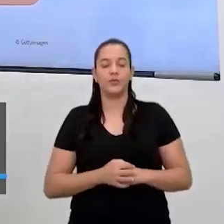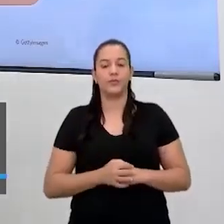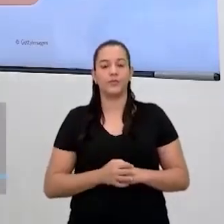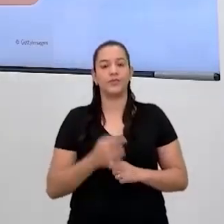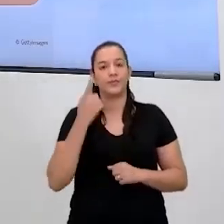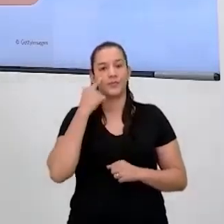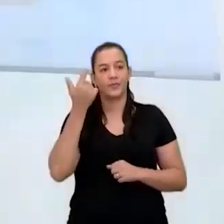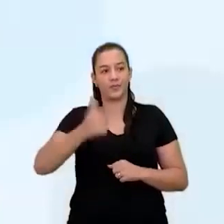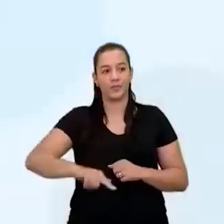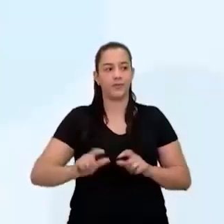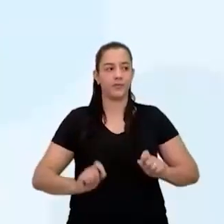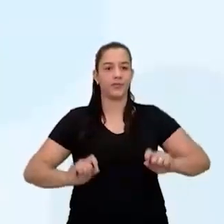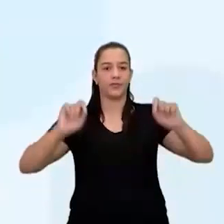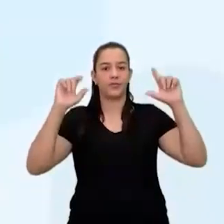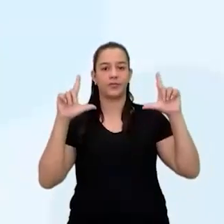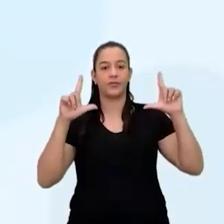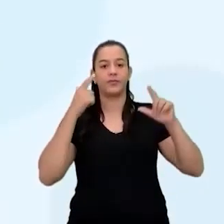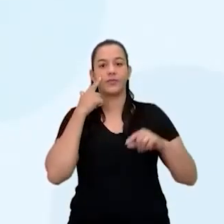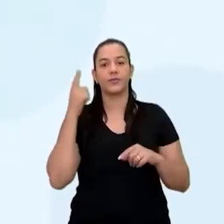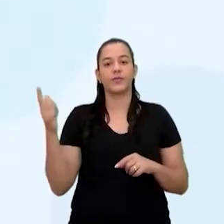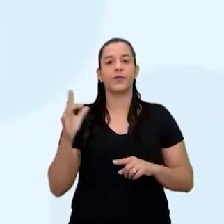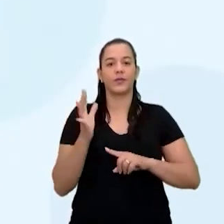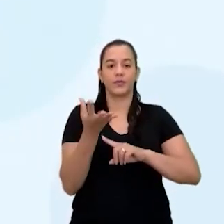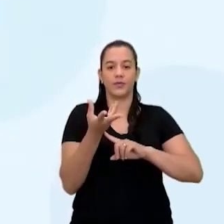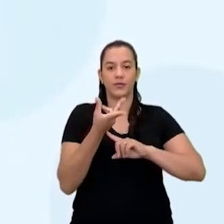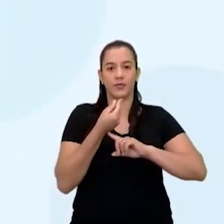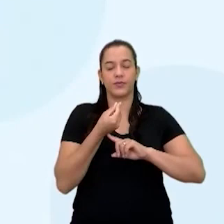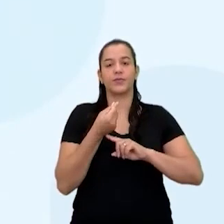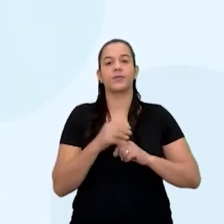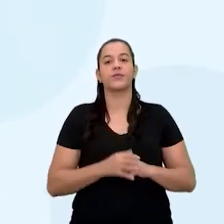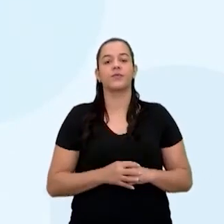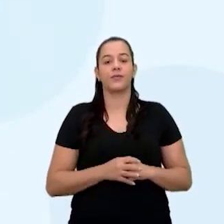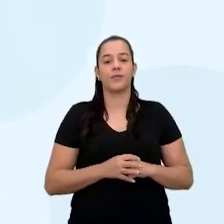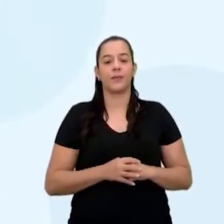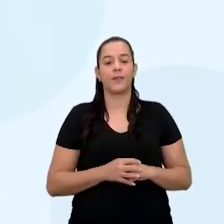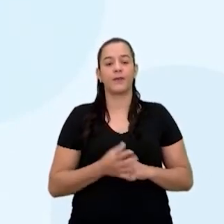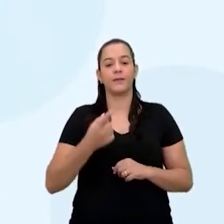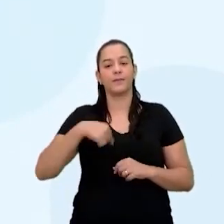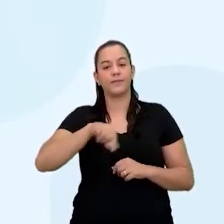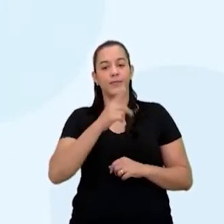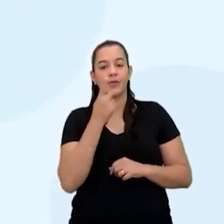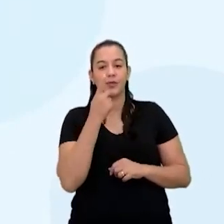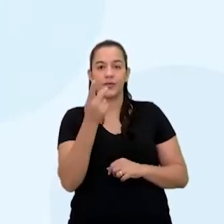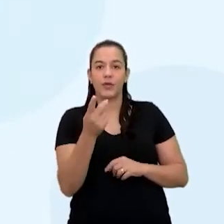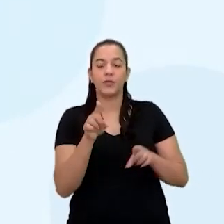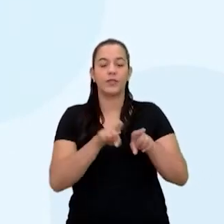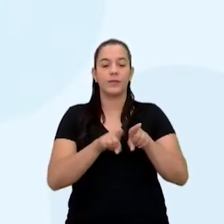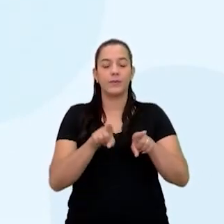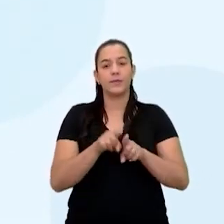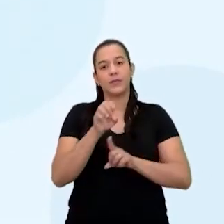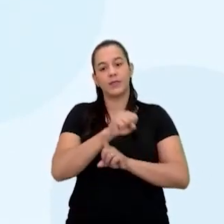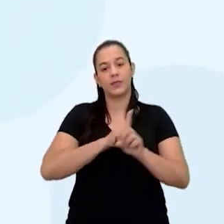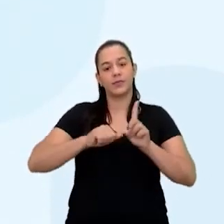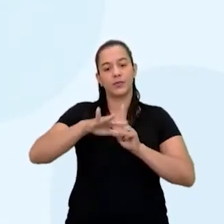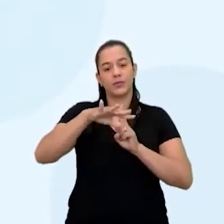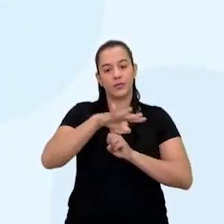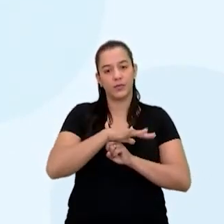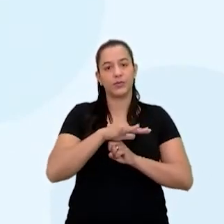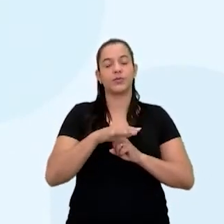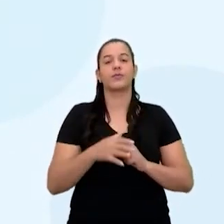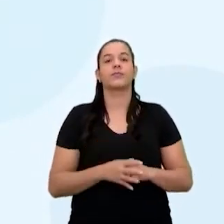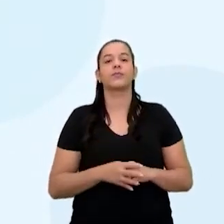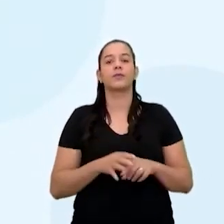para o LED de novo. A gente falou da arte, a gente falou da sociologia e a gente